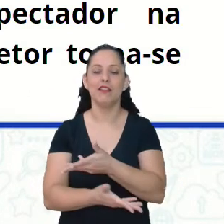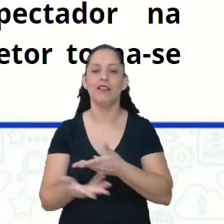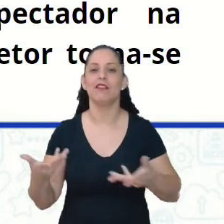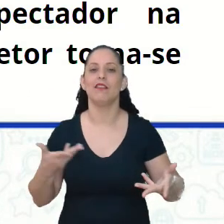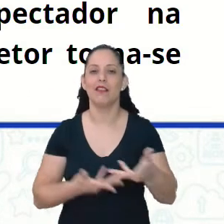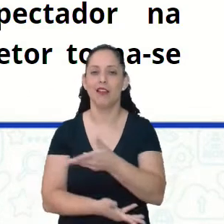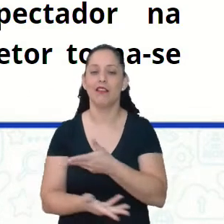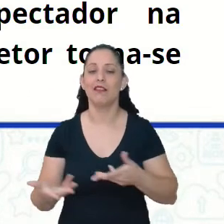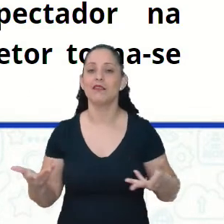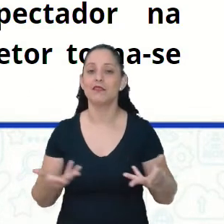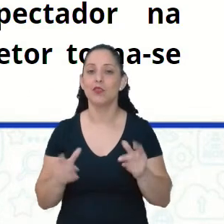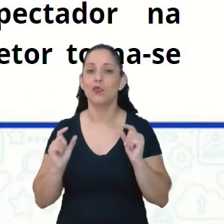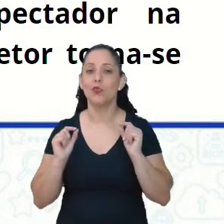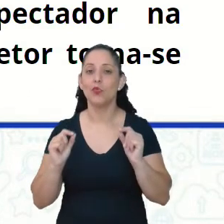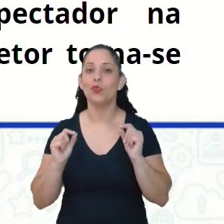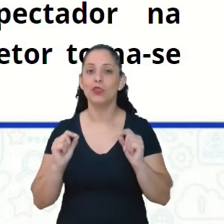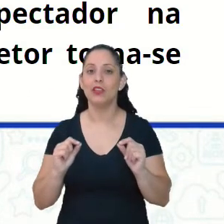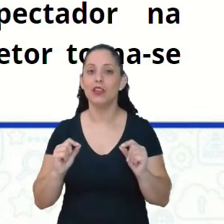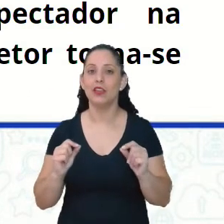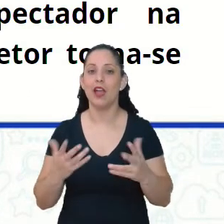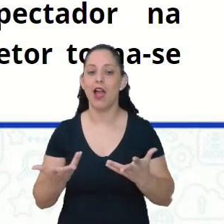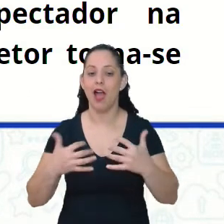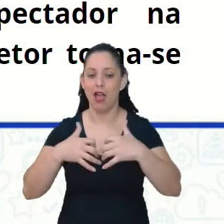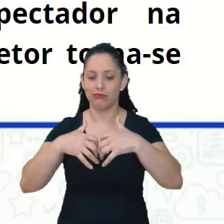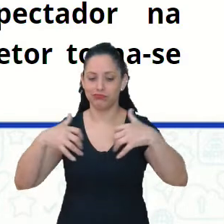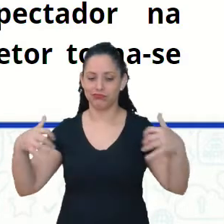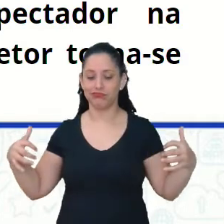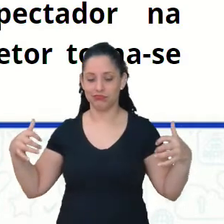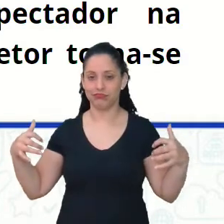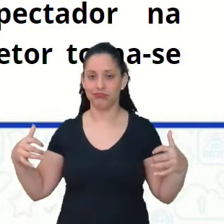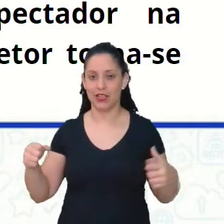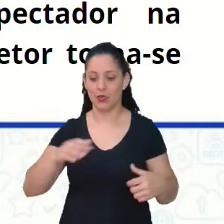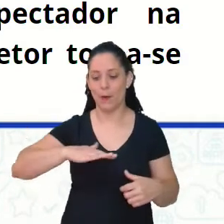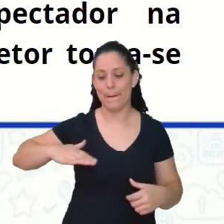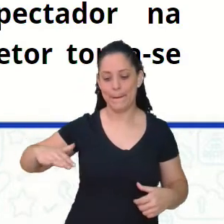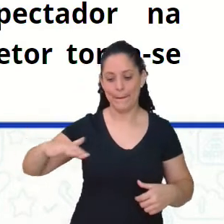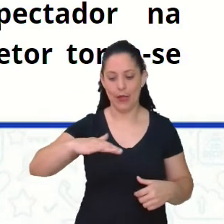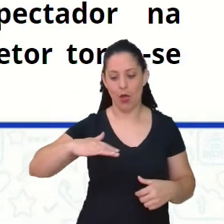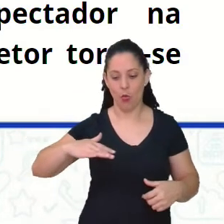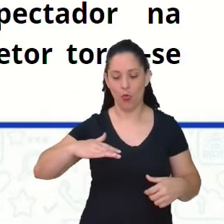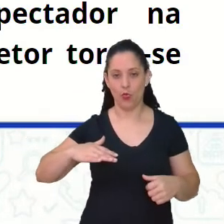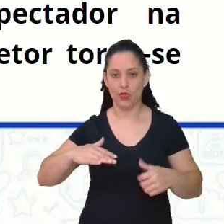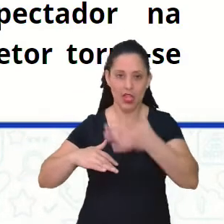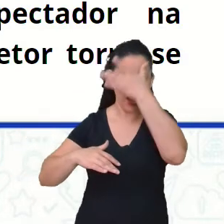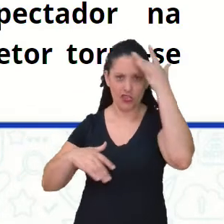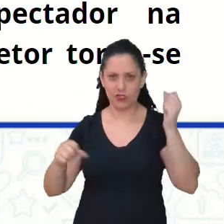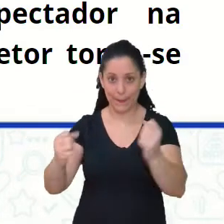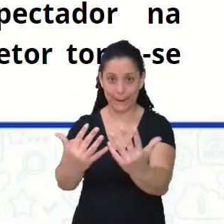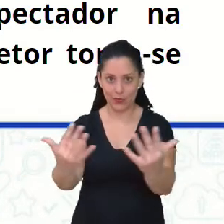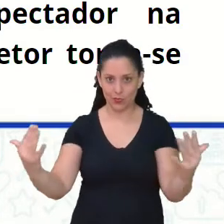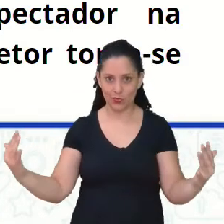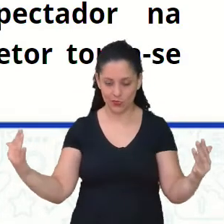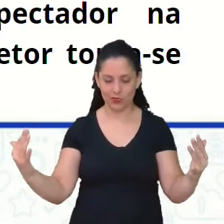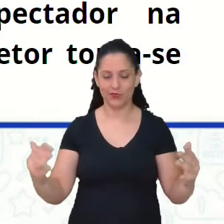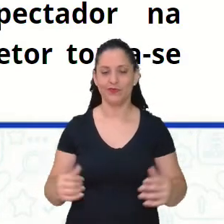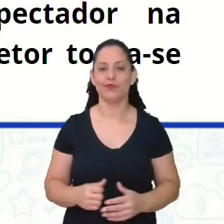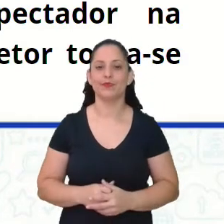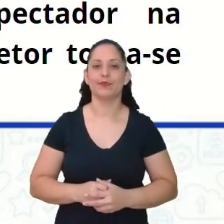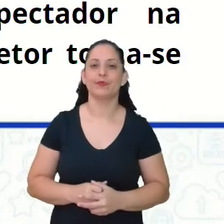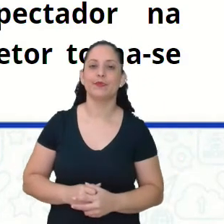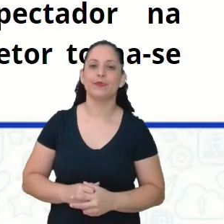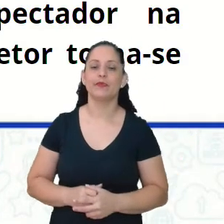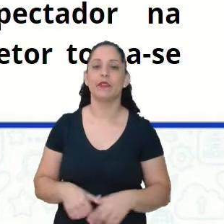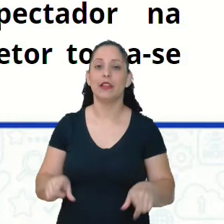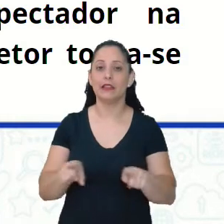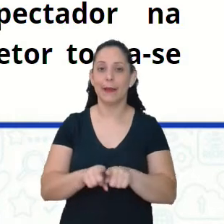da divisão tradicional entre o palco e a plateia, além da substituição do texto de um autor único por uma criação coletiva. Isso é